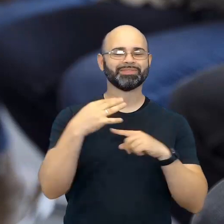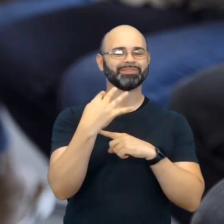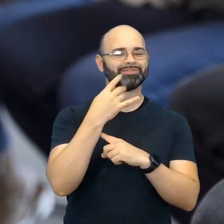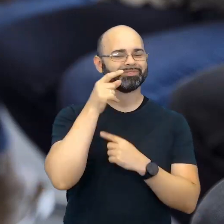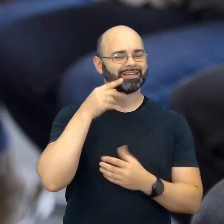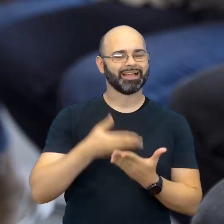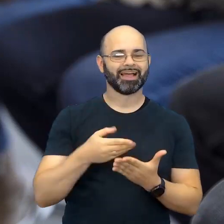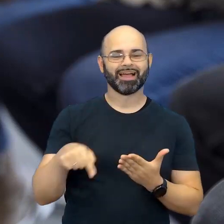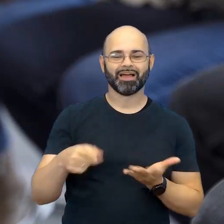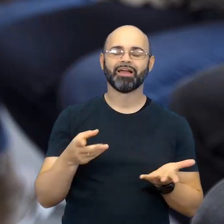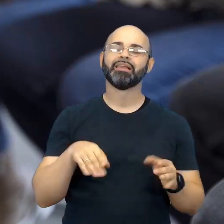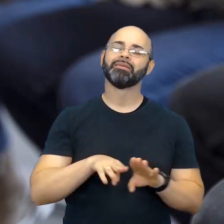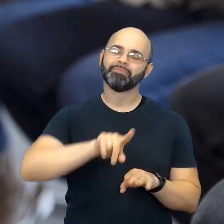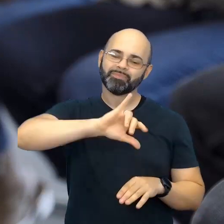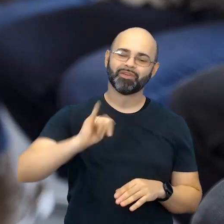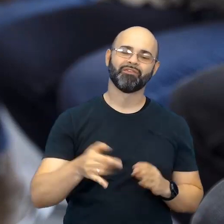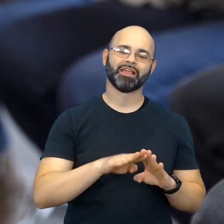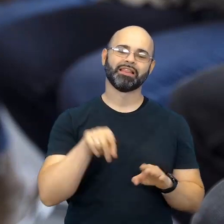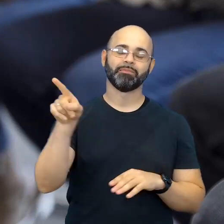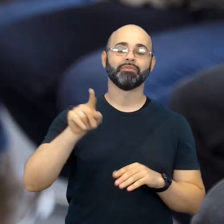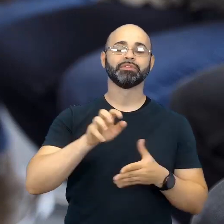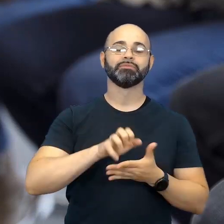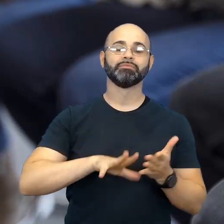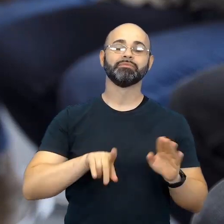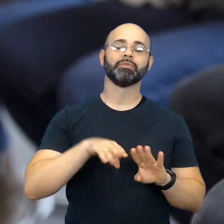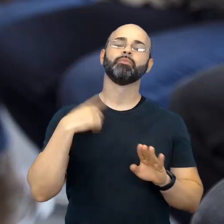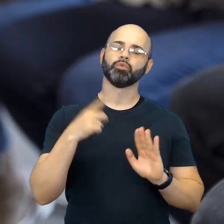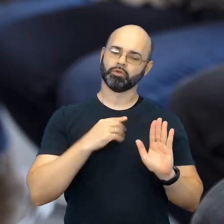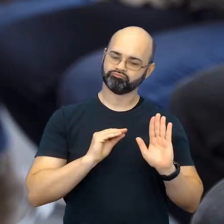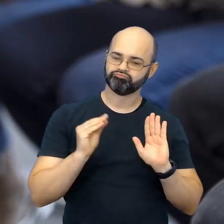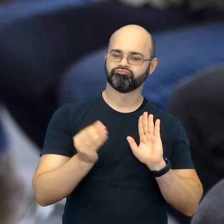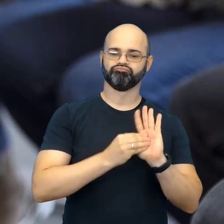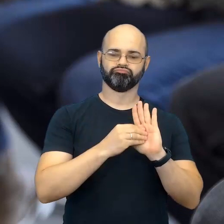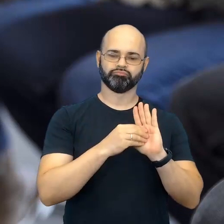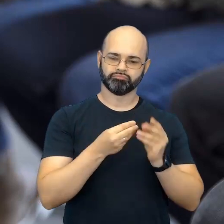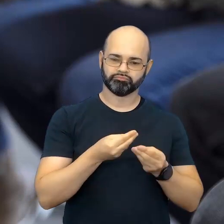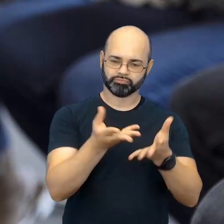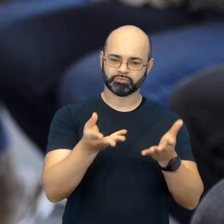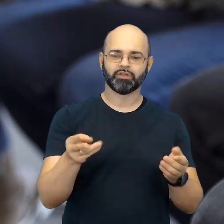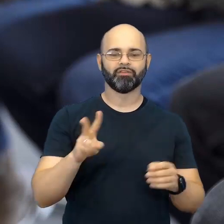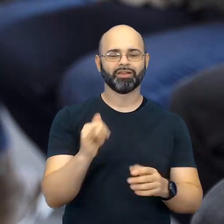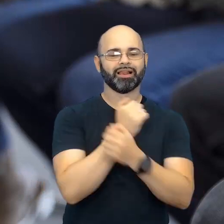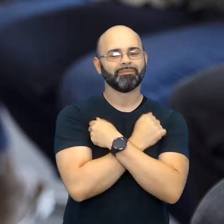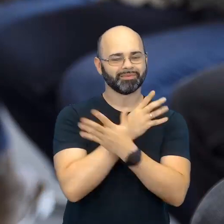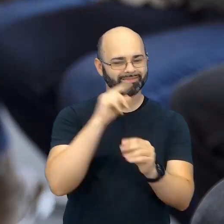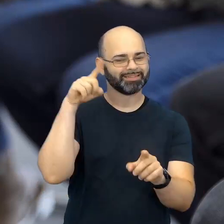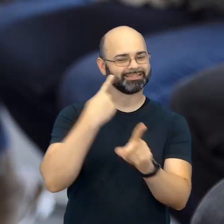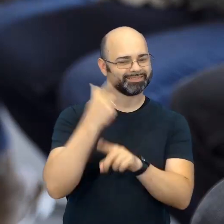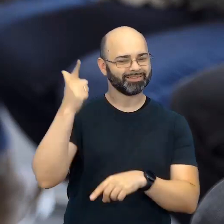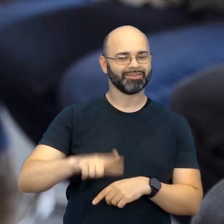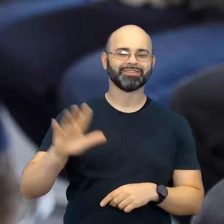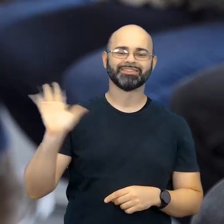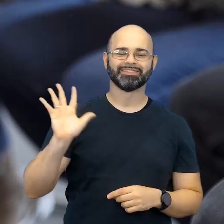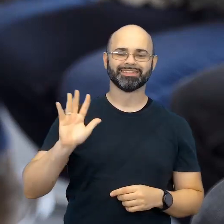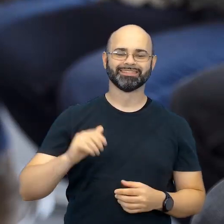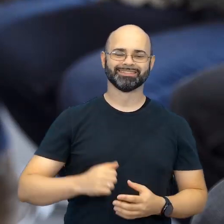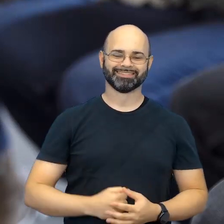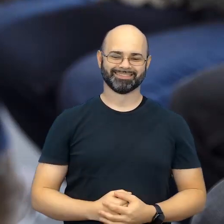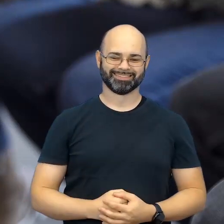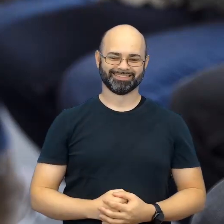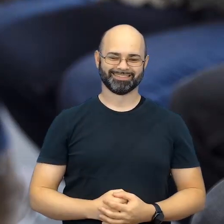aula. Aproveite também para fazer a tarefa lá que a gente vai postar para vocês. E um grande abraço, até a próxima aula, gente. Tchau, tchau.